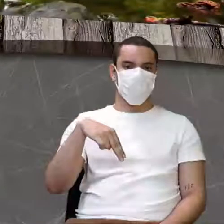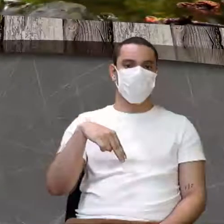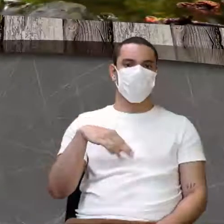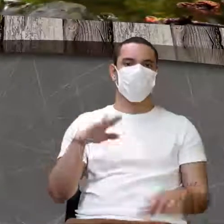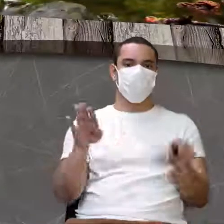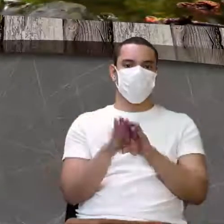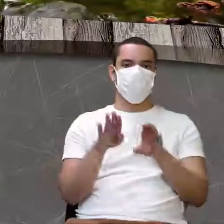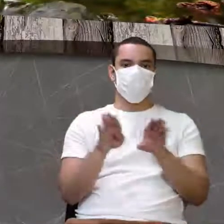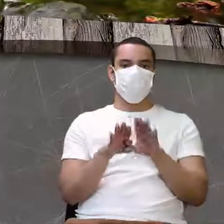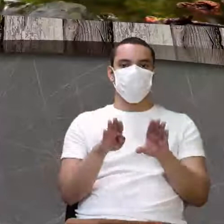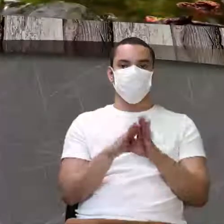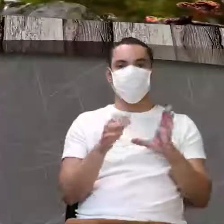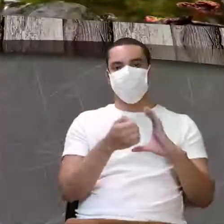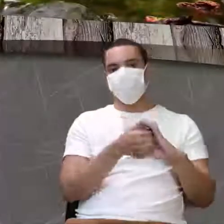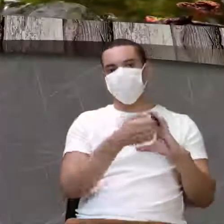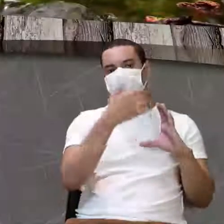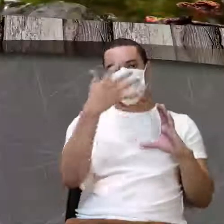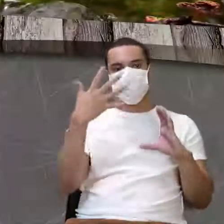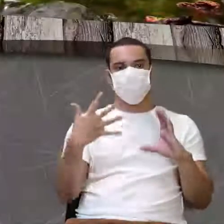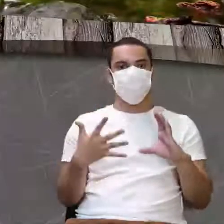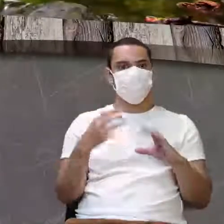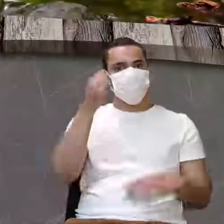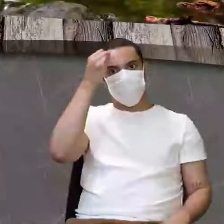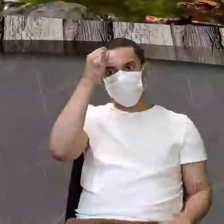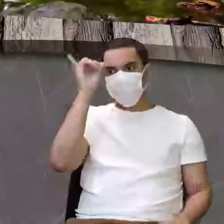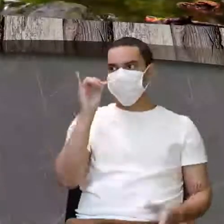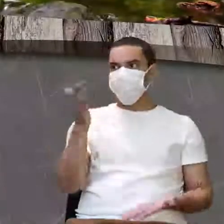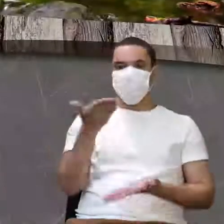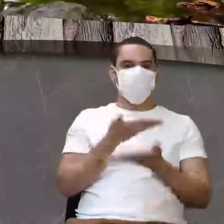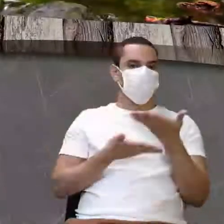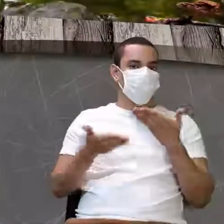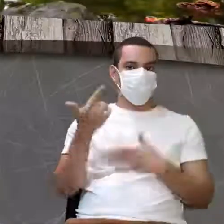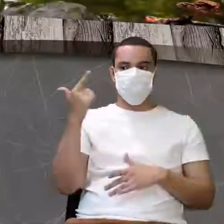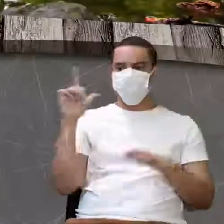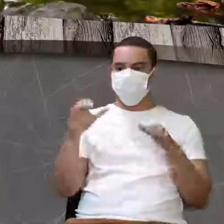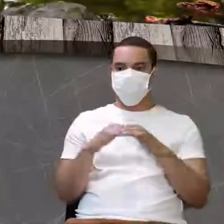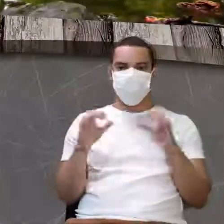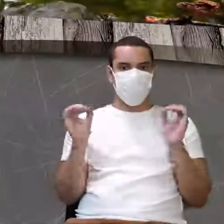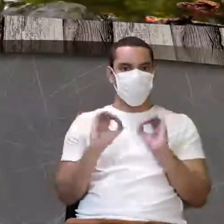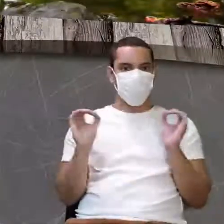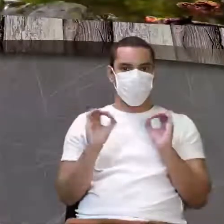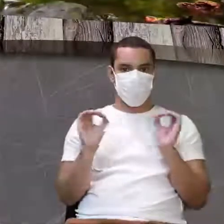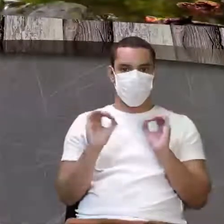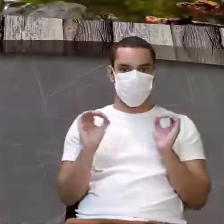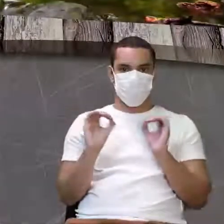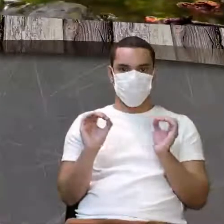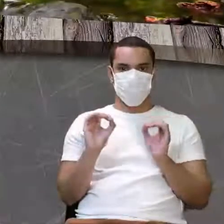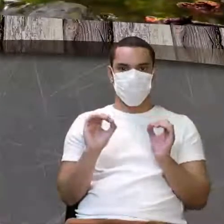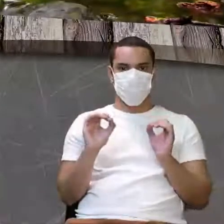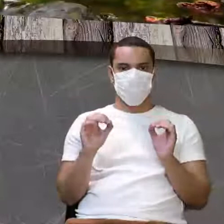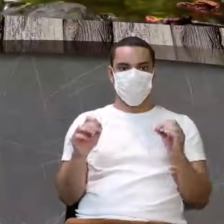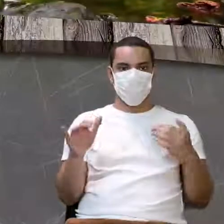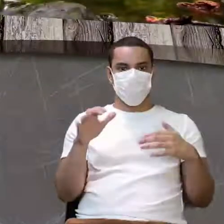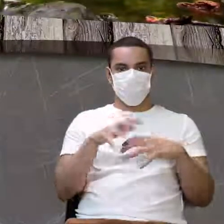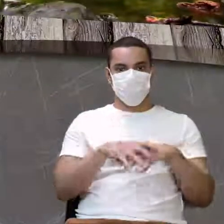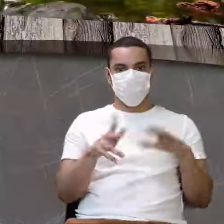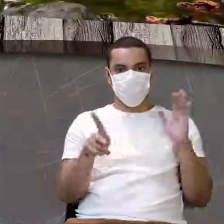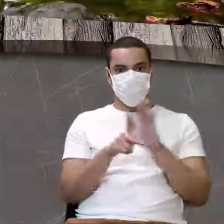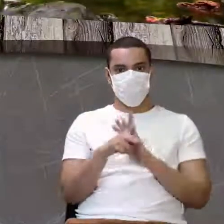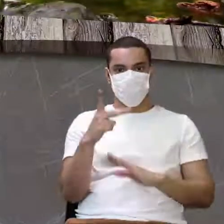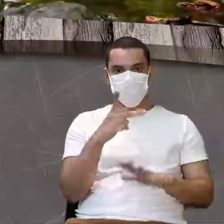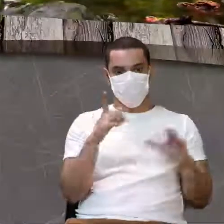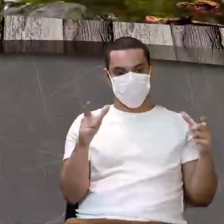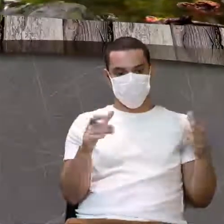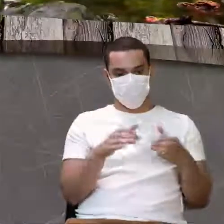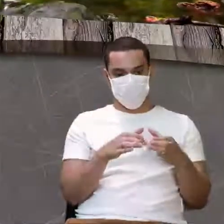uma característica que não vai ser compartilhada por nenhum outro grupo, ele é exclusivo. Então, quando a gente fala